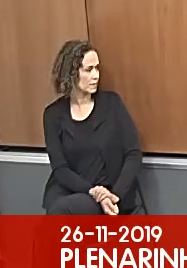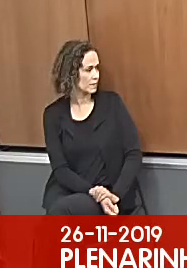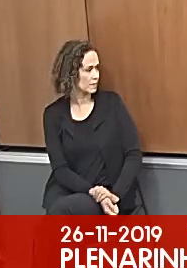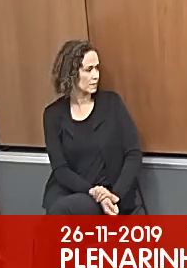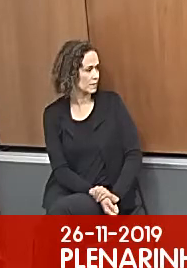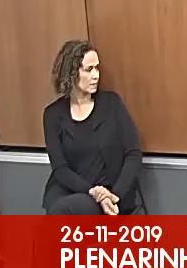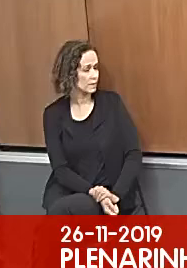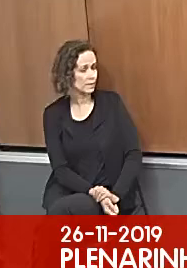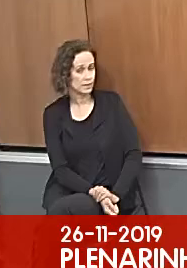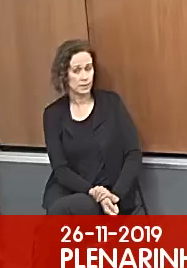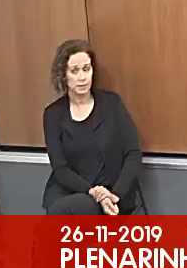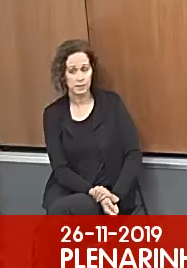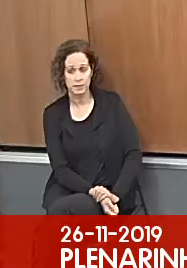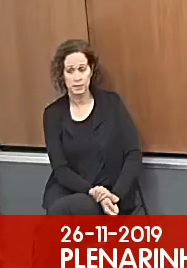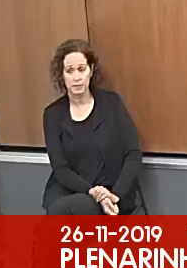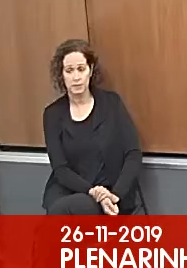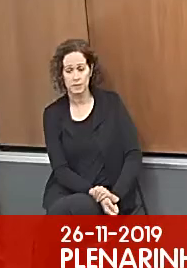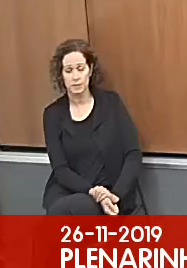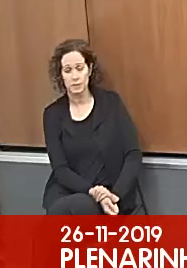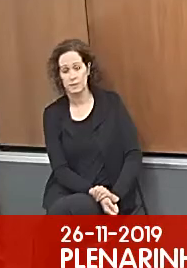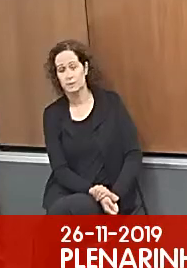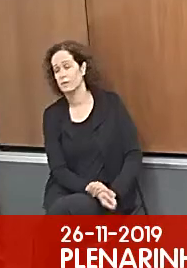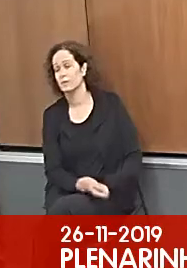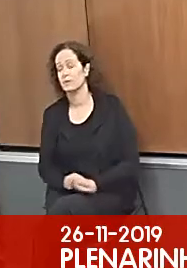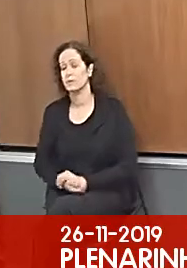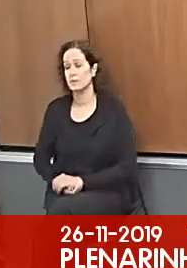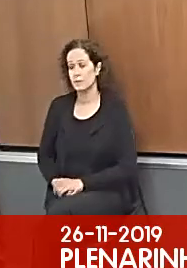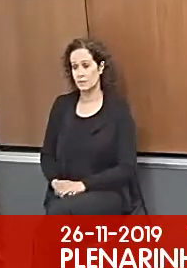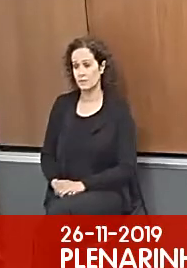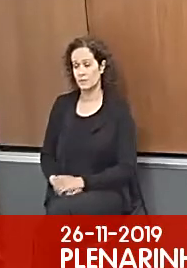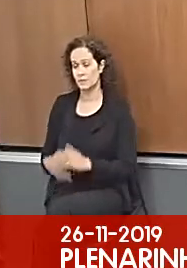escola bilíngue. Muito obrigado, obrigado, Mike.